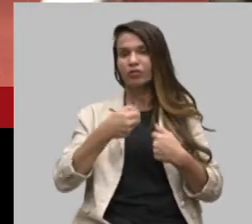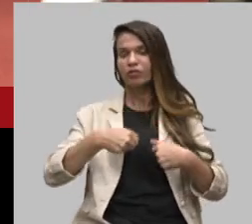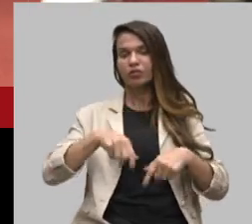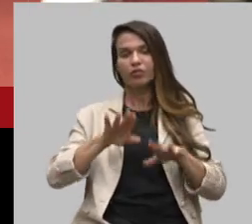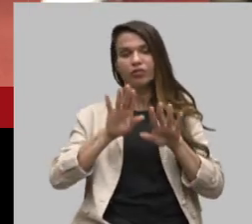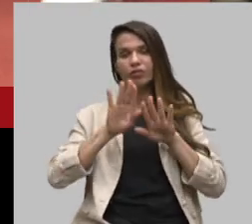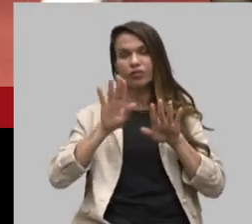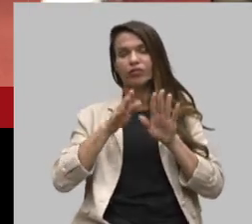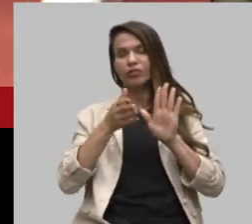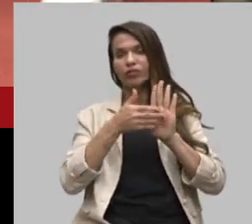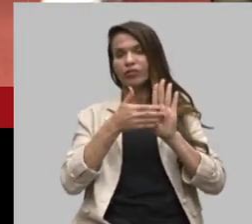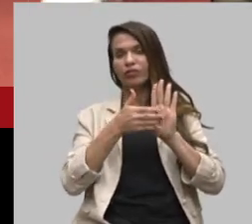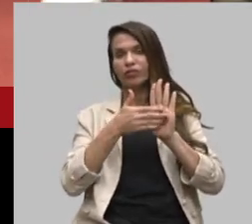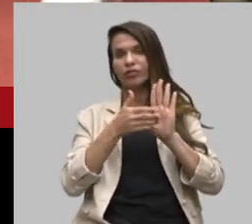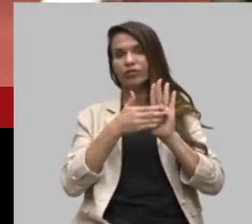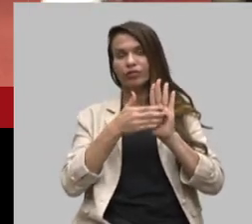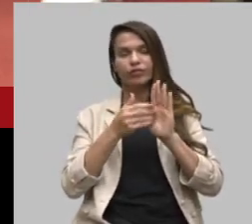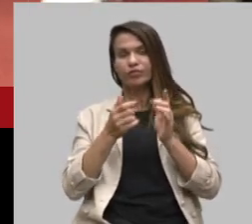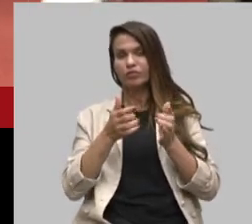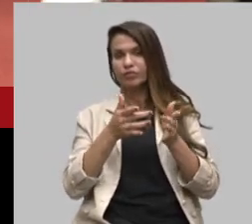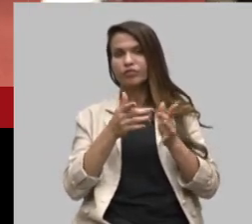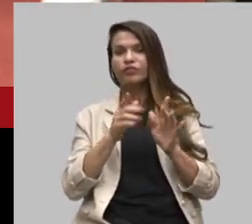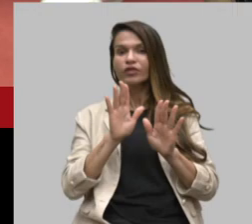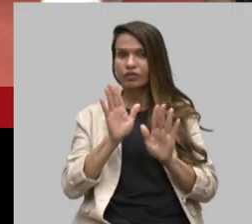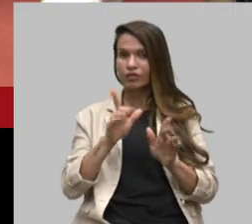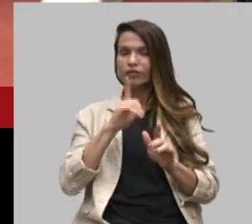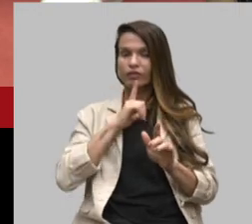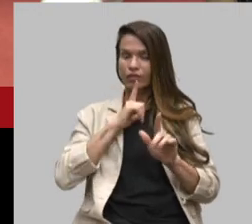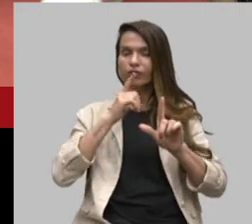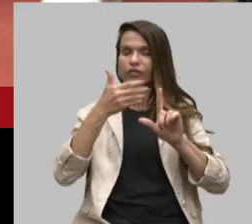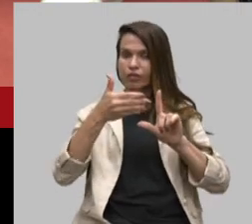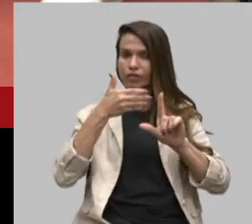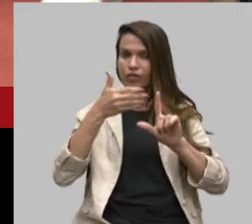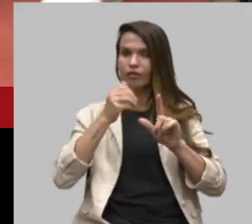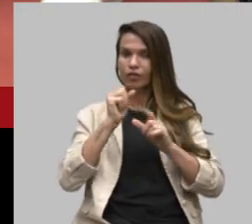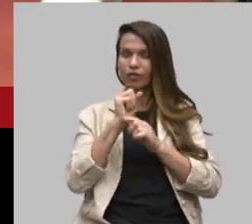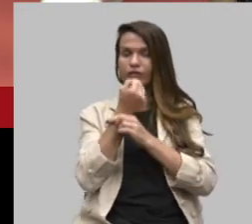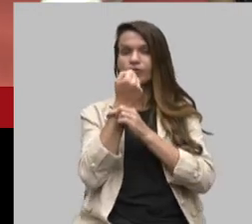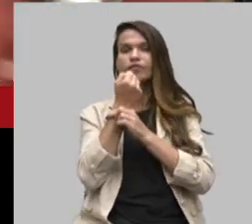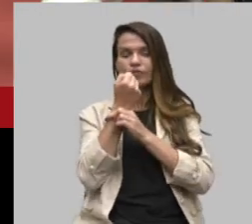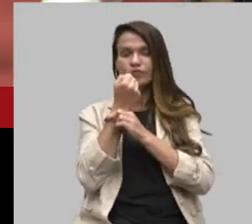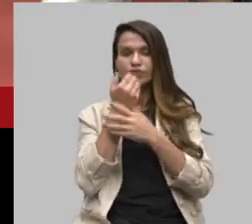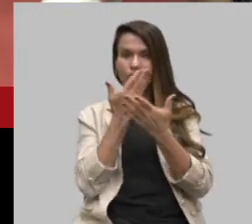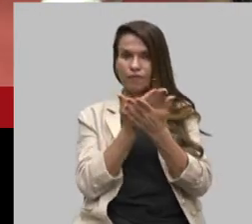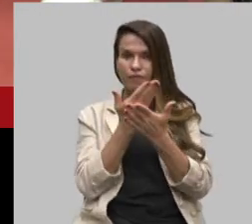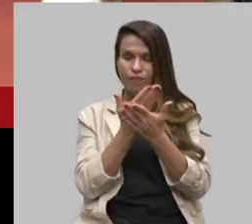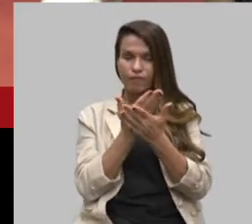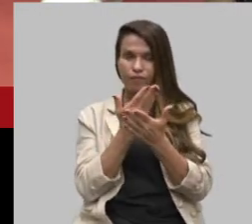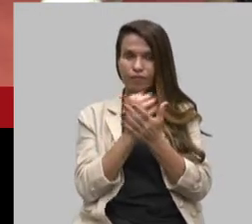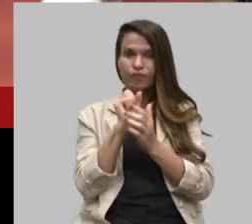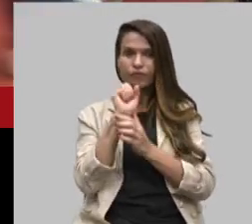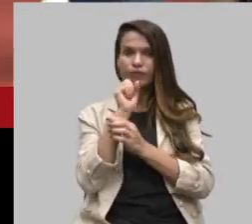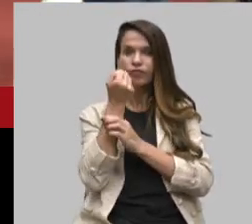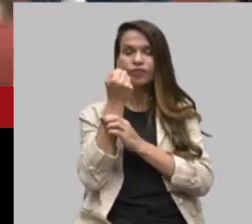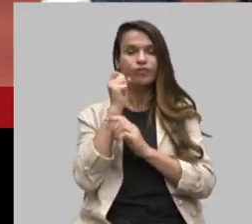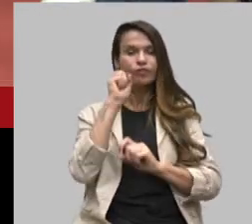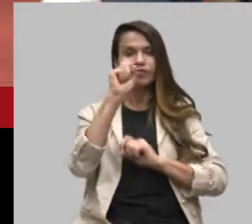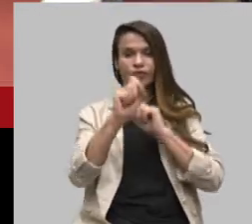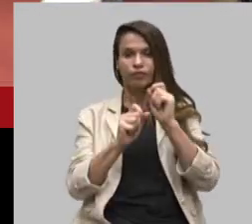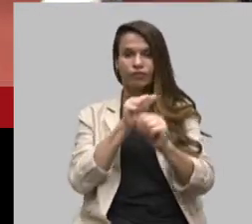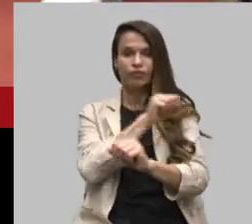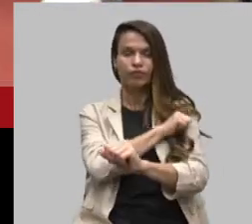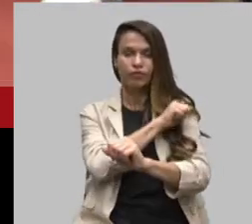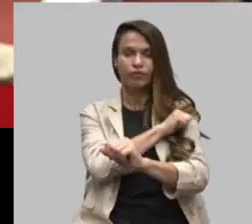essa proposta sendo que nós já temos essa plataforma que garante o estudo que garante com que os estudantes de escola